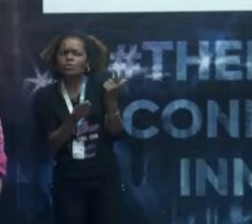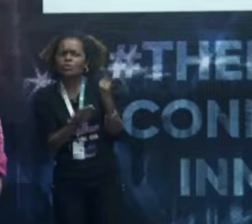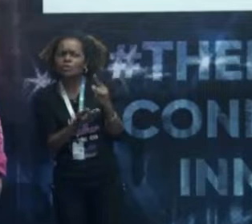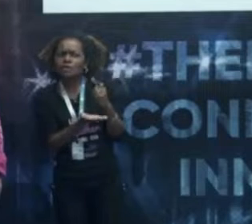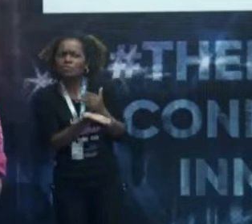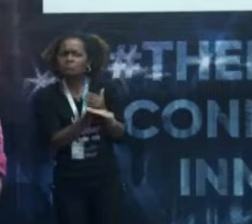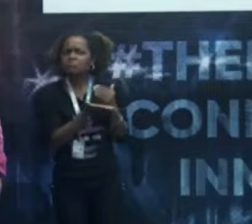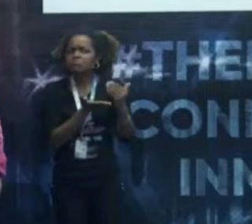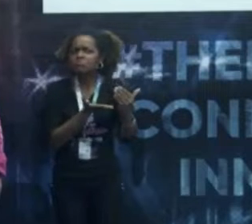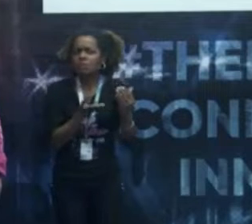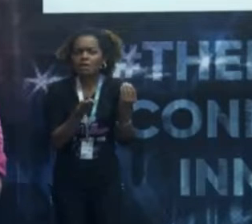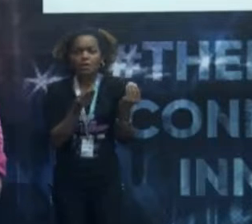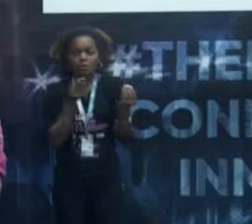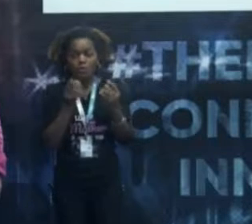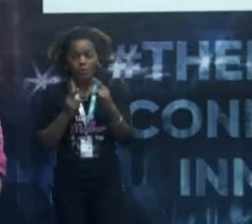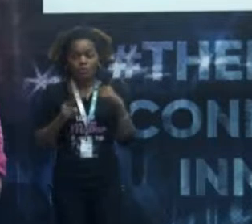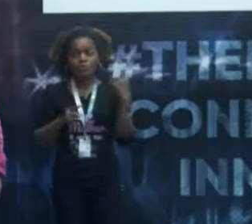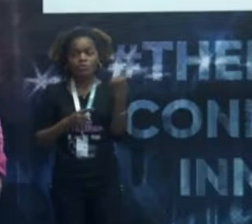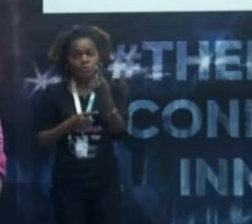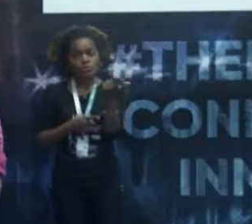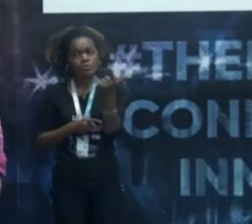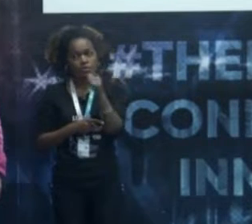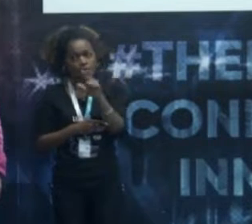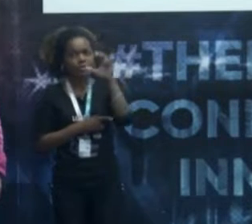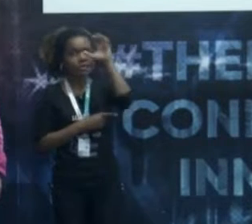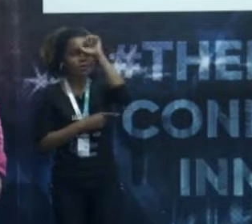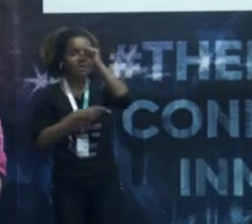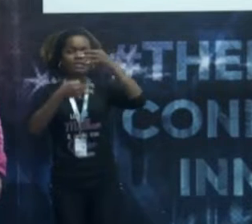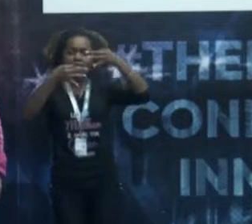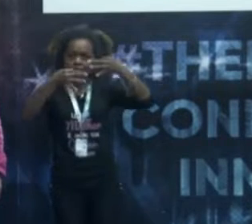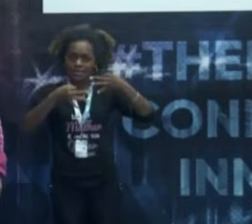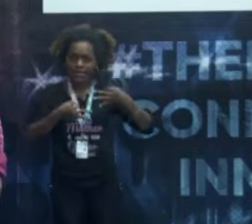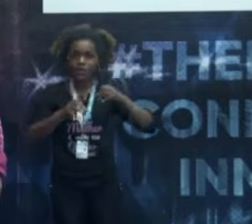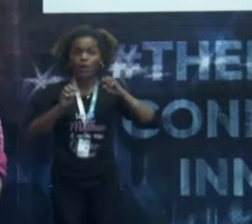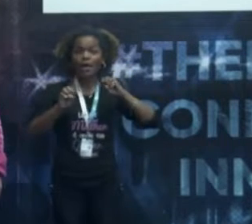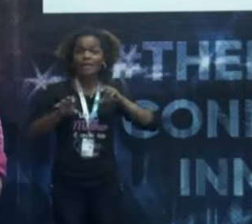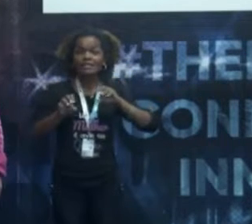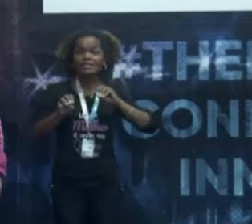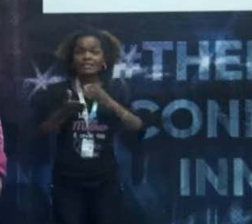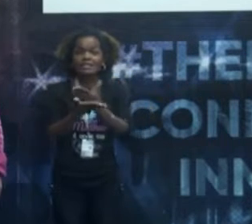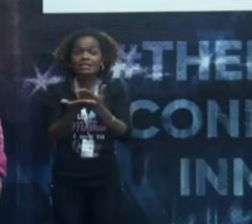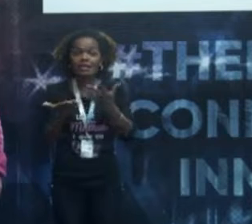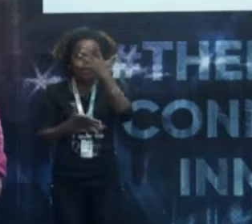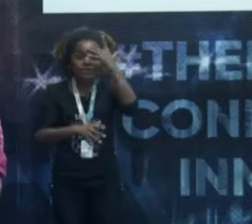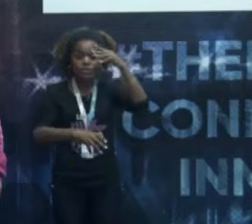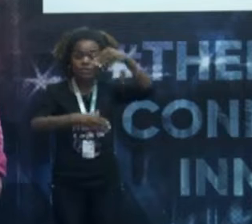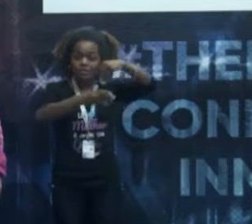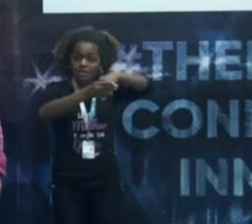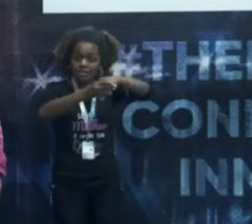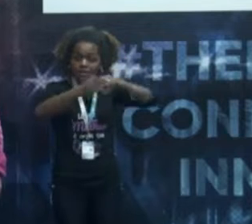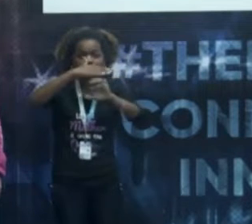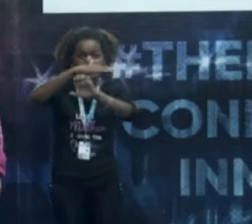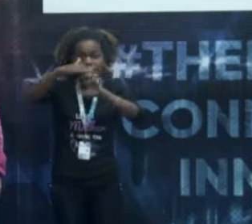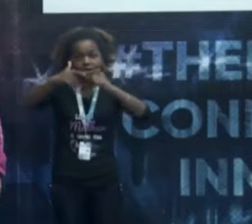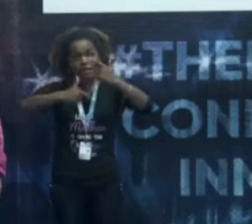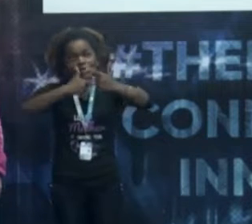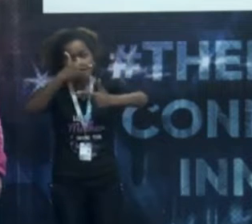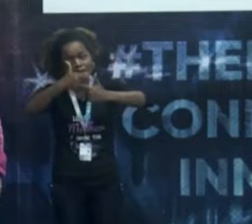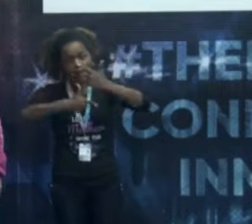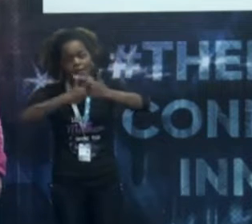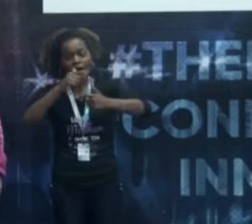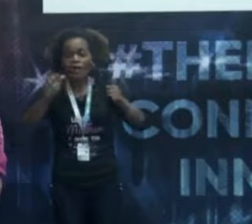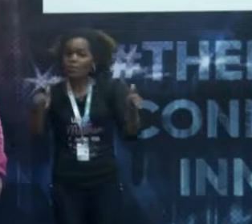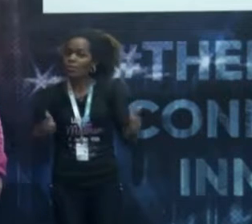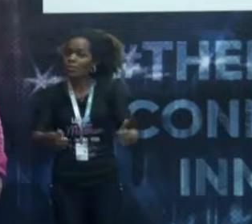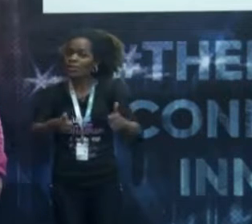a gente aprende a ensinar eles, né, a darem aí um melhor